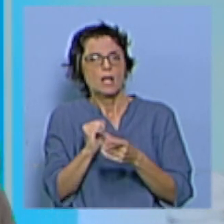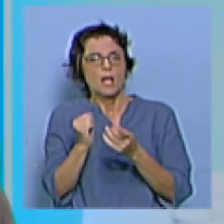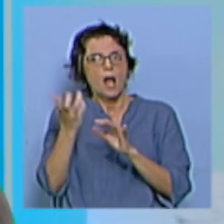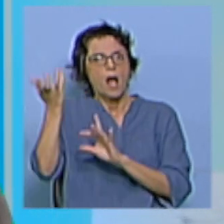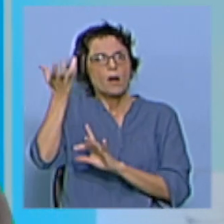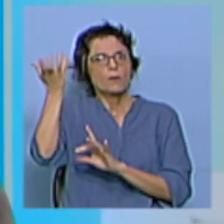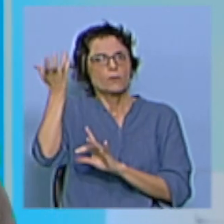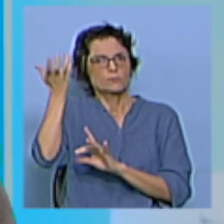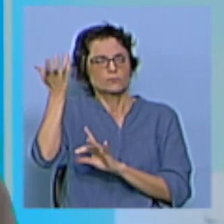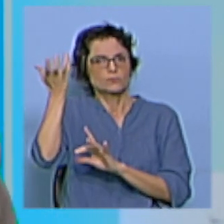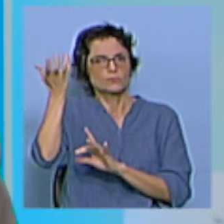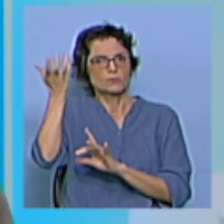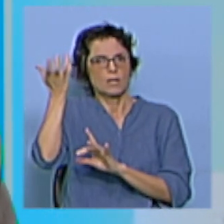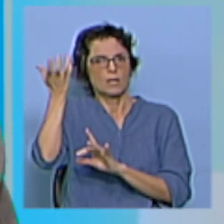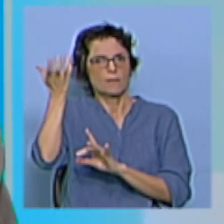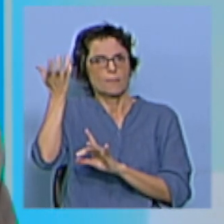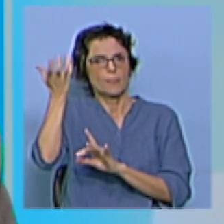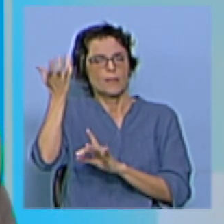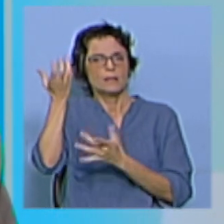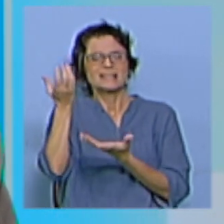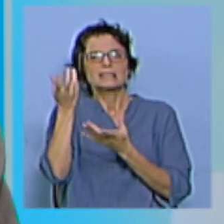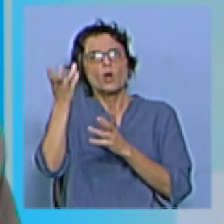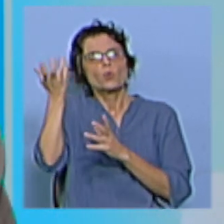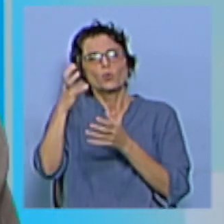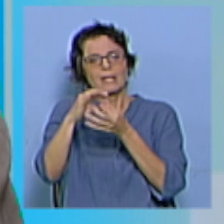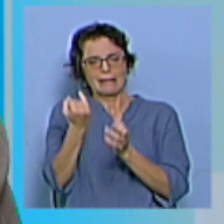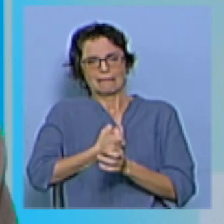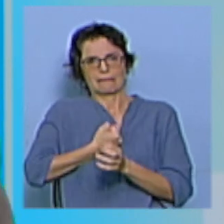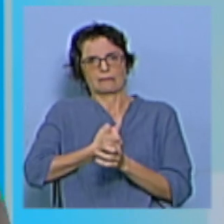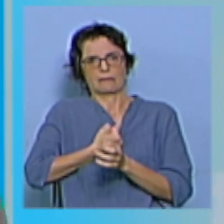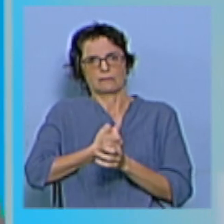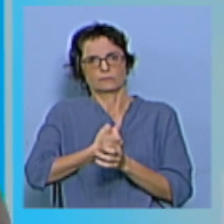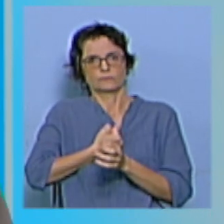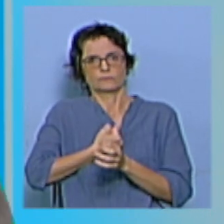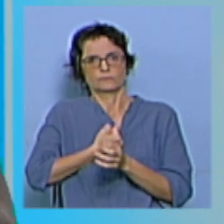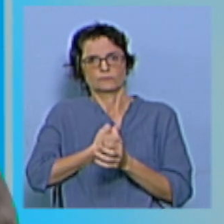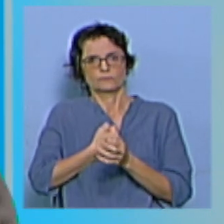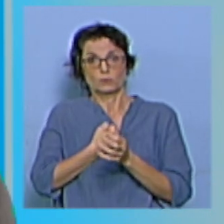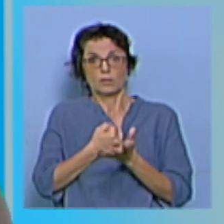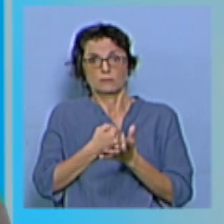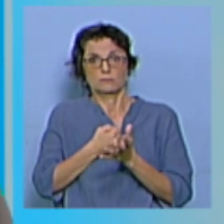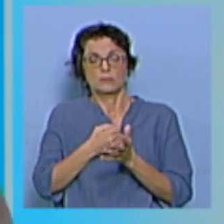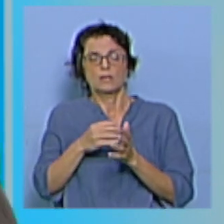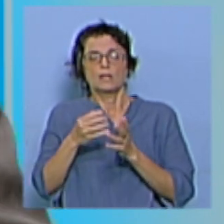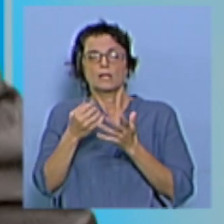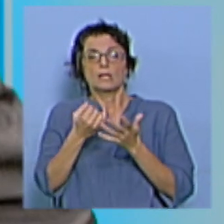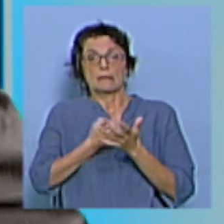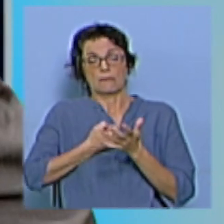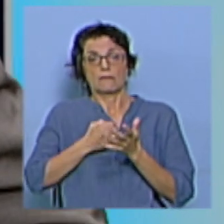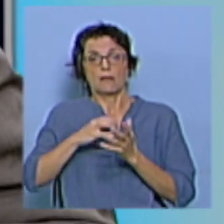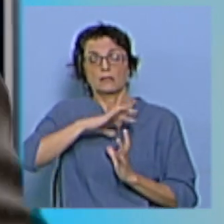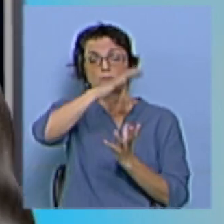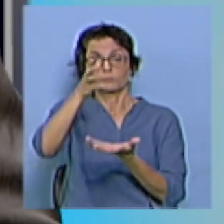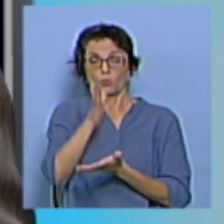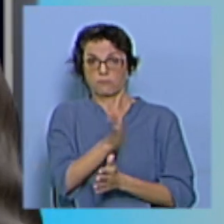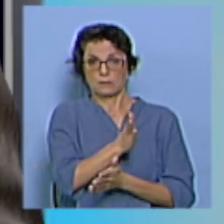cultura, da identidade ocidental. E estava a ser posto em questão. Essa identidade ocidental pode ser resumida